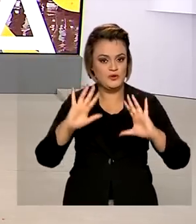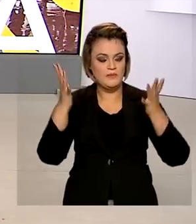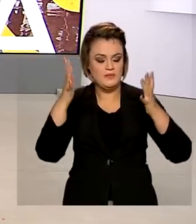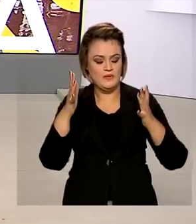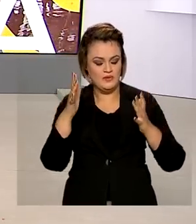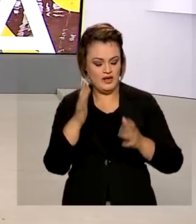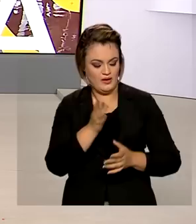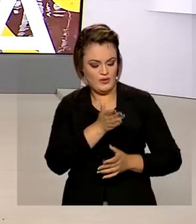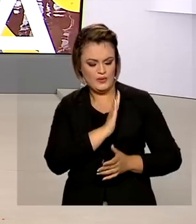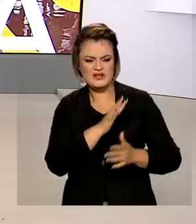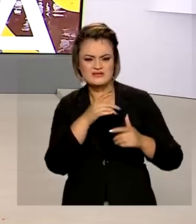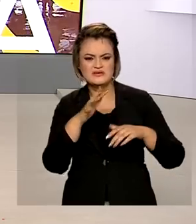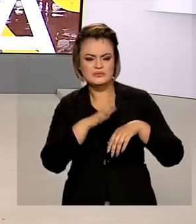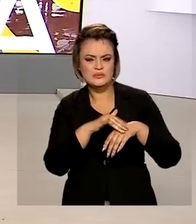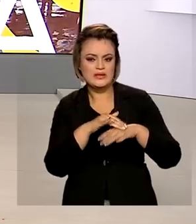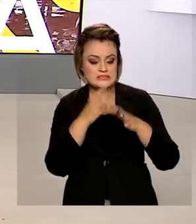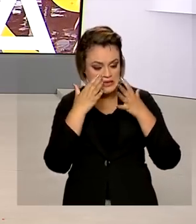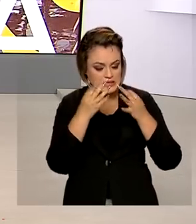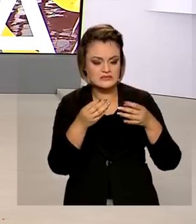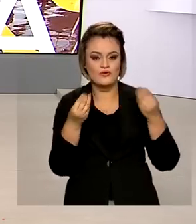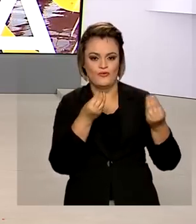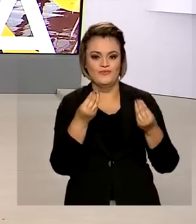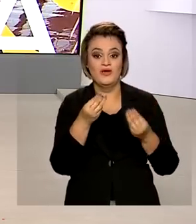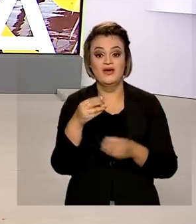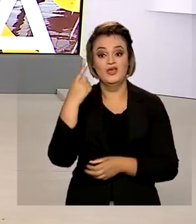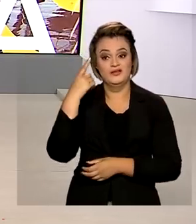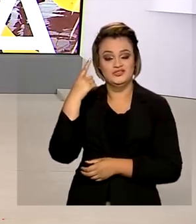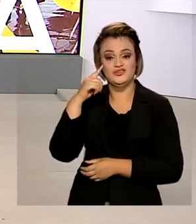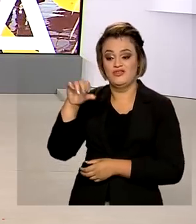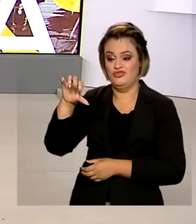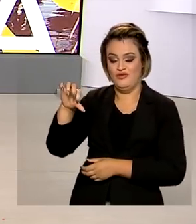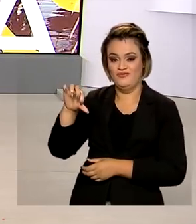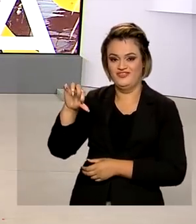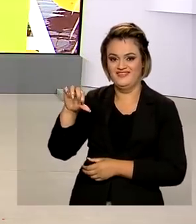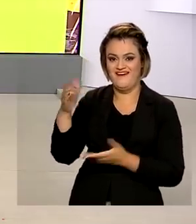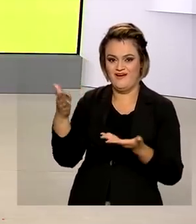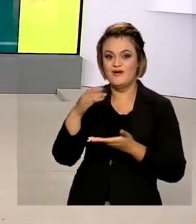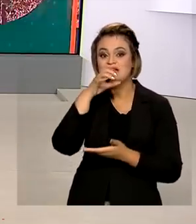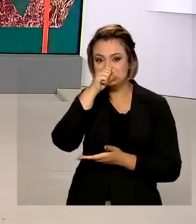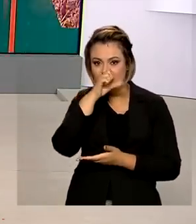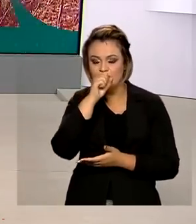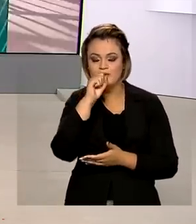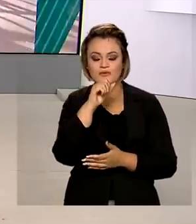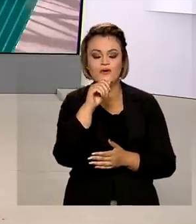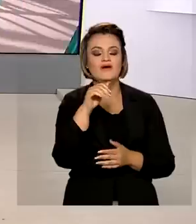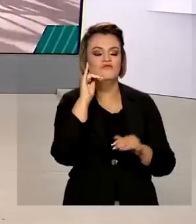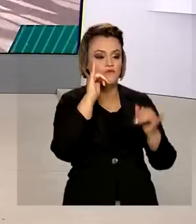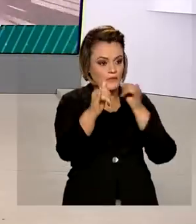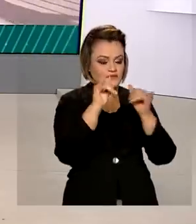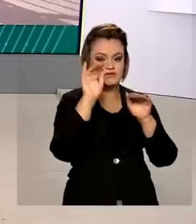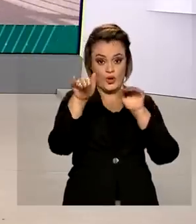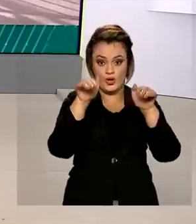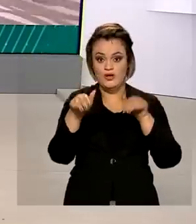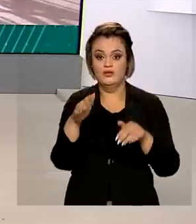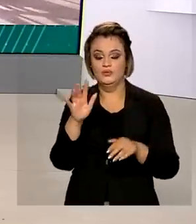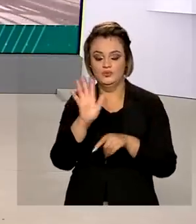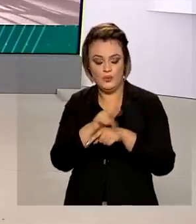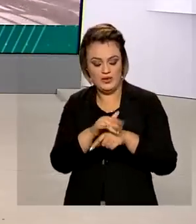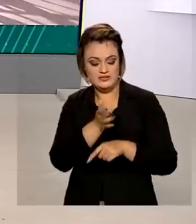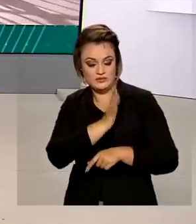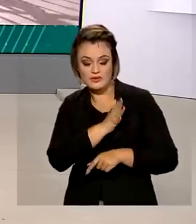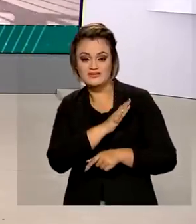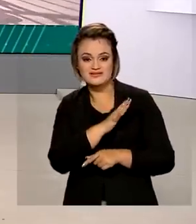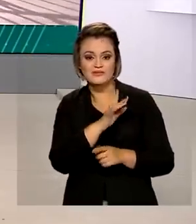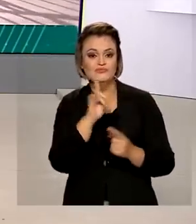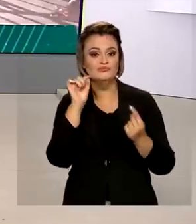foi celebrado no último sábado, 9 de julho. A data é para alertar que as doenças do coração são a